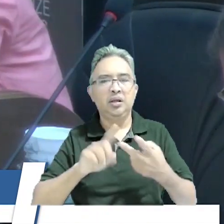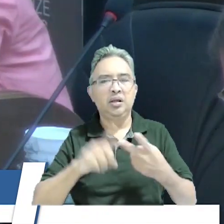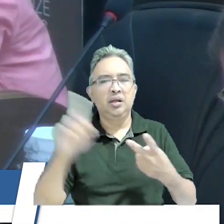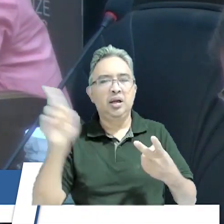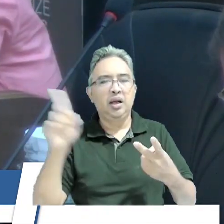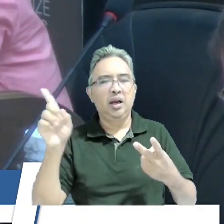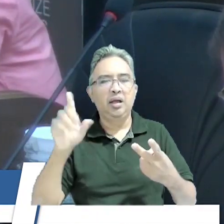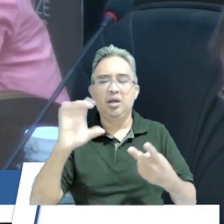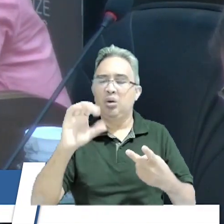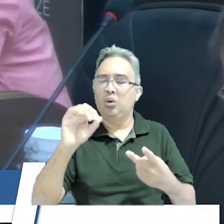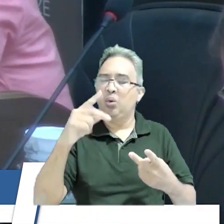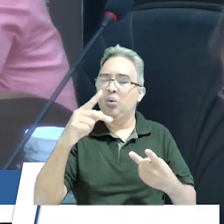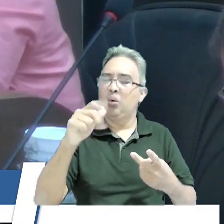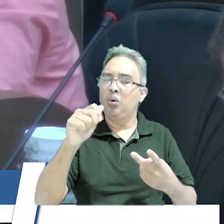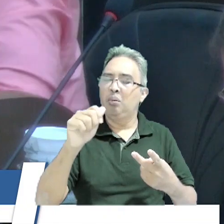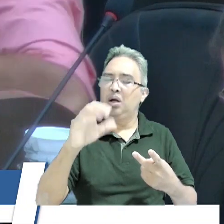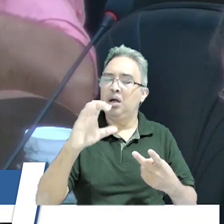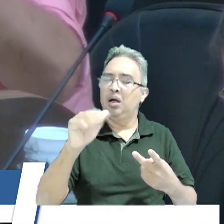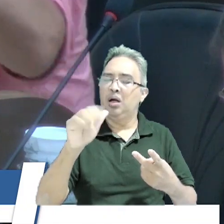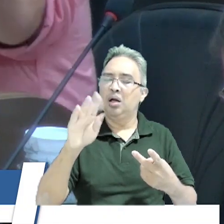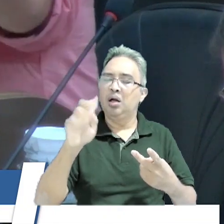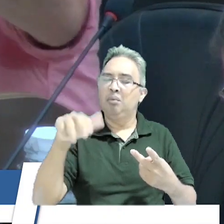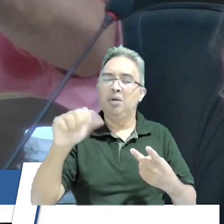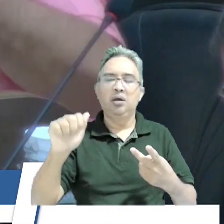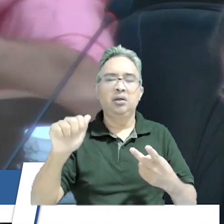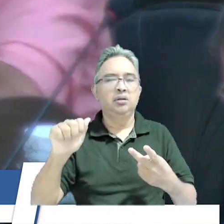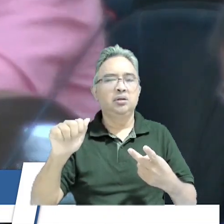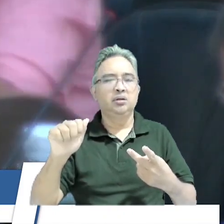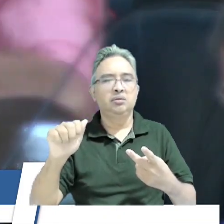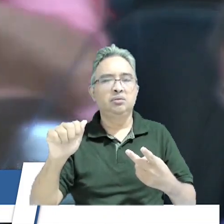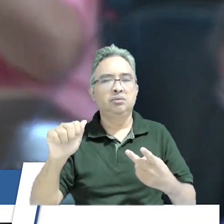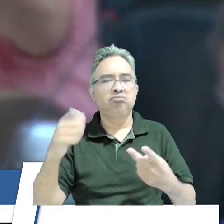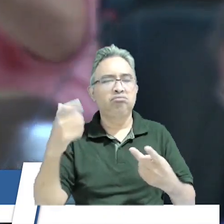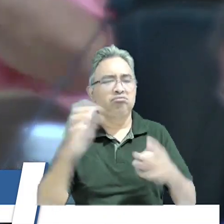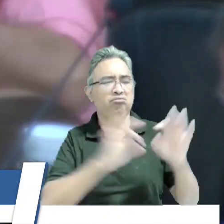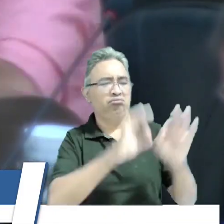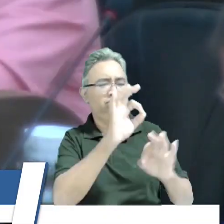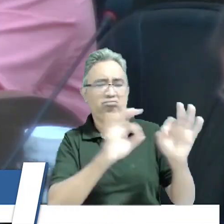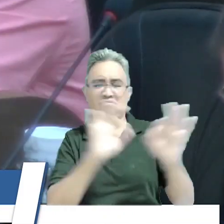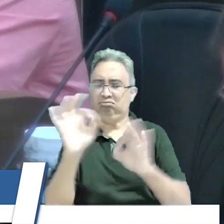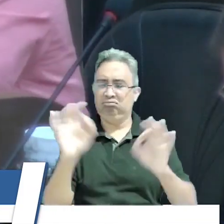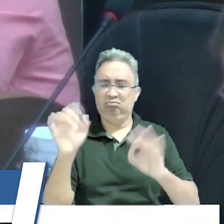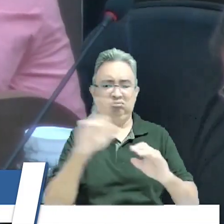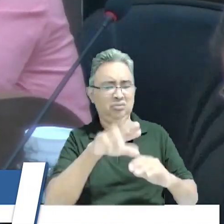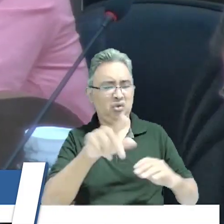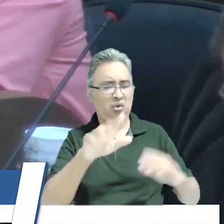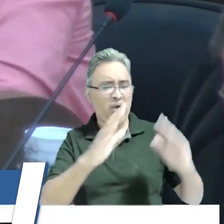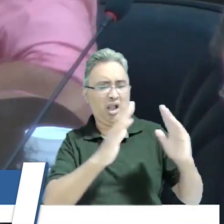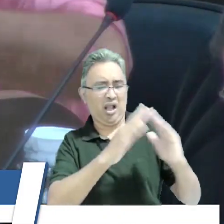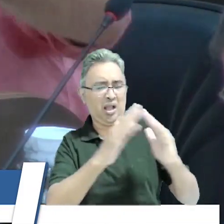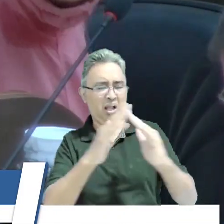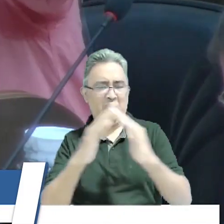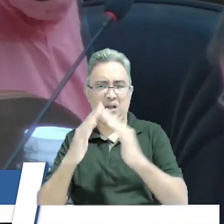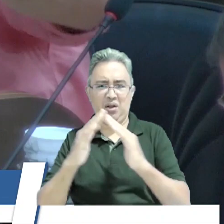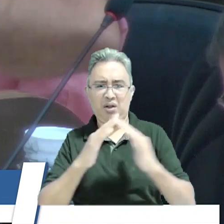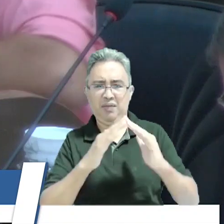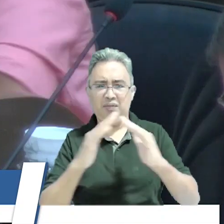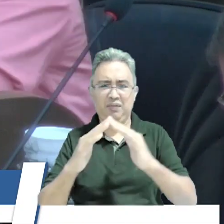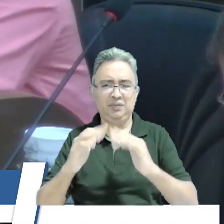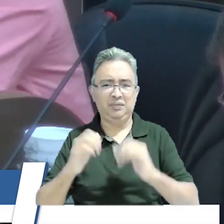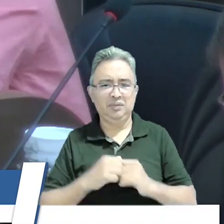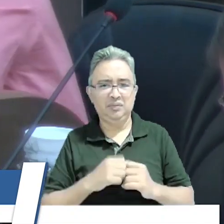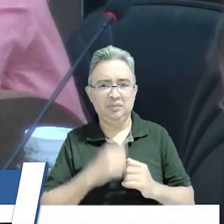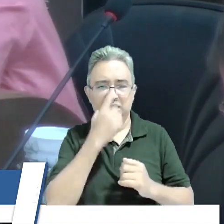Copacabana. Quando se está montando uma vila que não é uma vila do Pacaembu, está montando